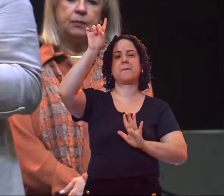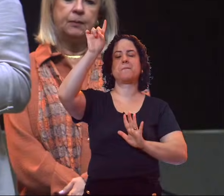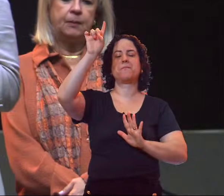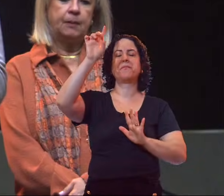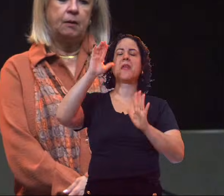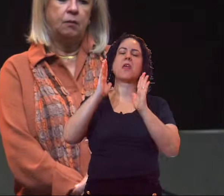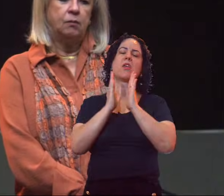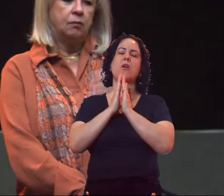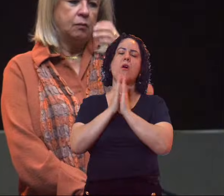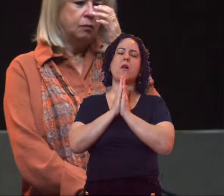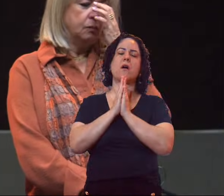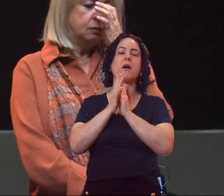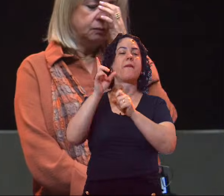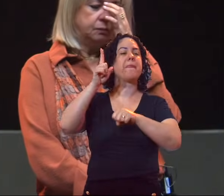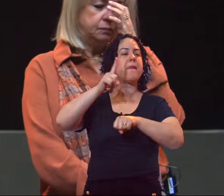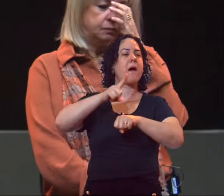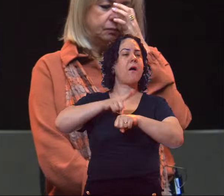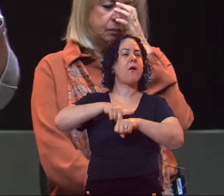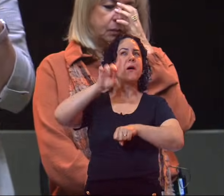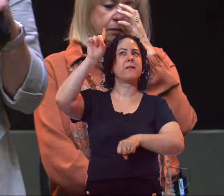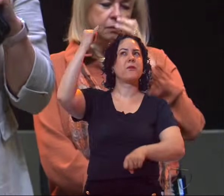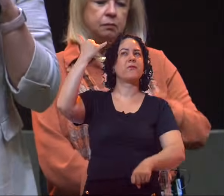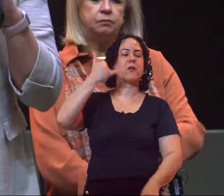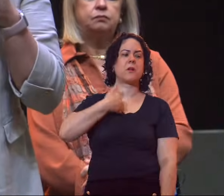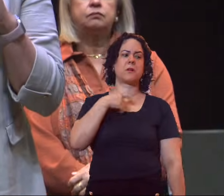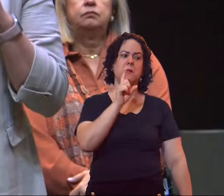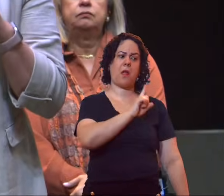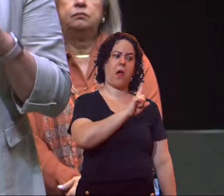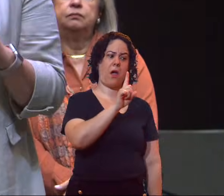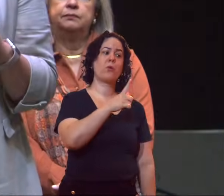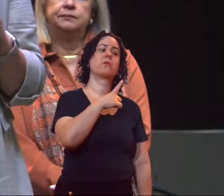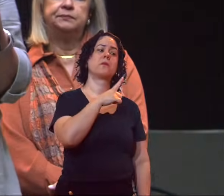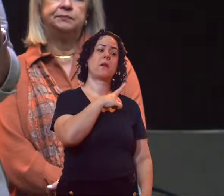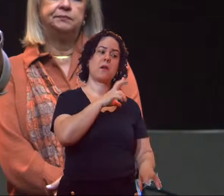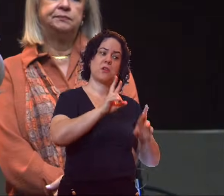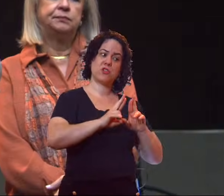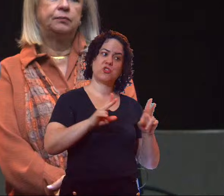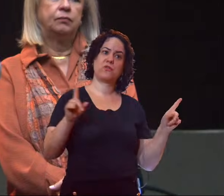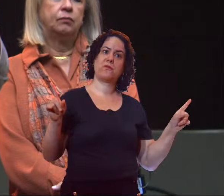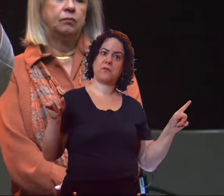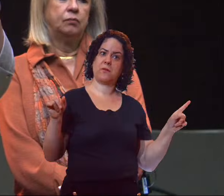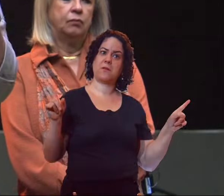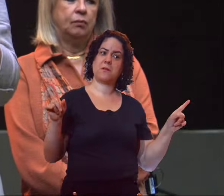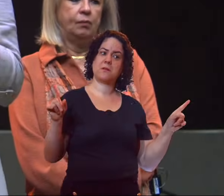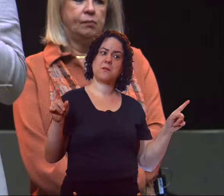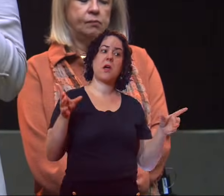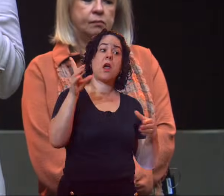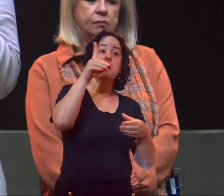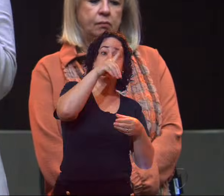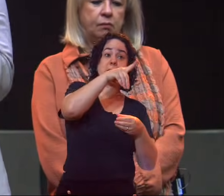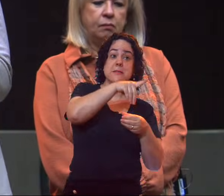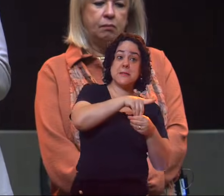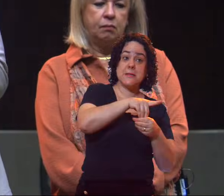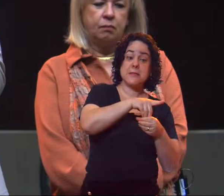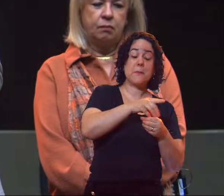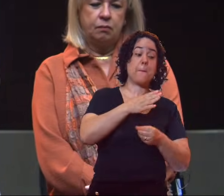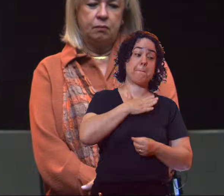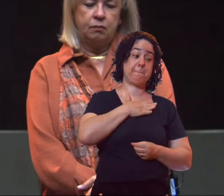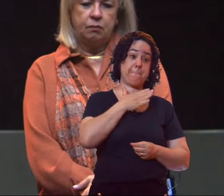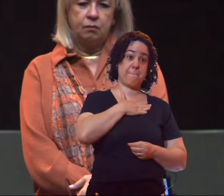fechou o olho. Naquela hora Deus falou: não, Paula, existe uma diferença. O dízimo é